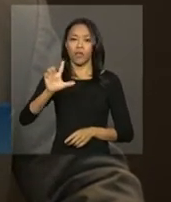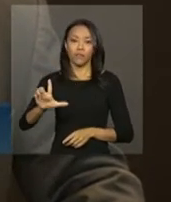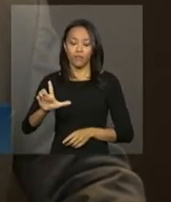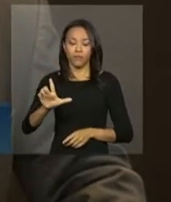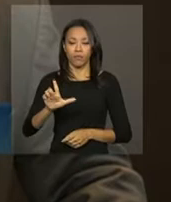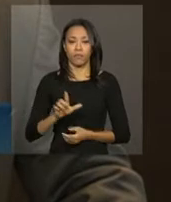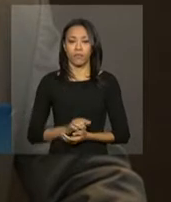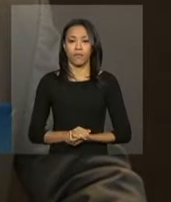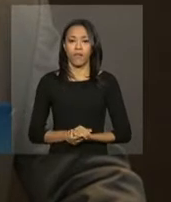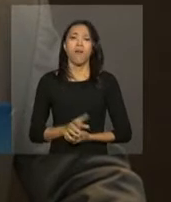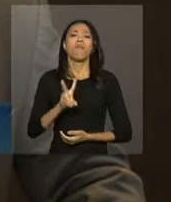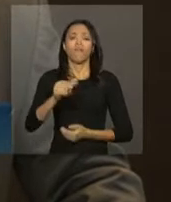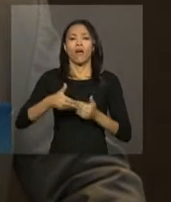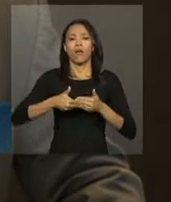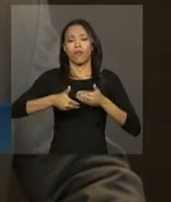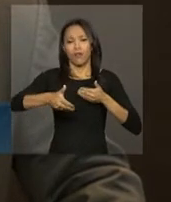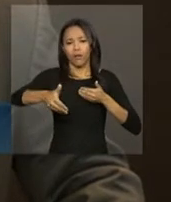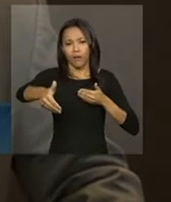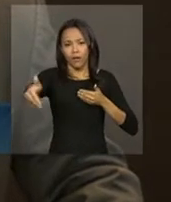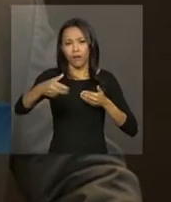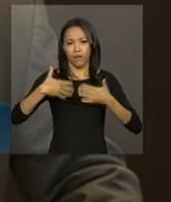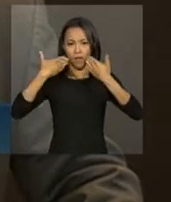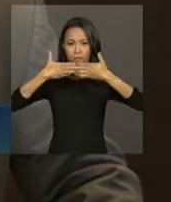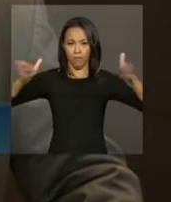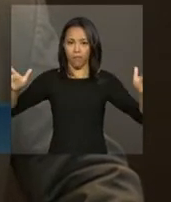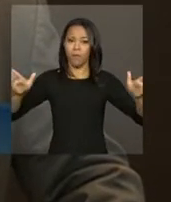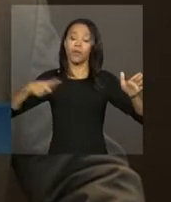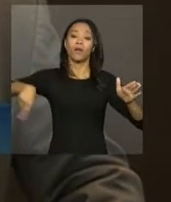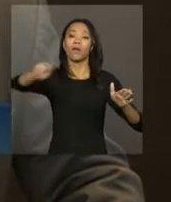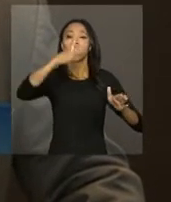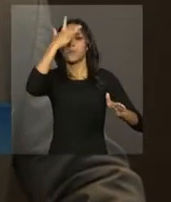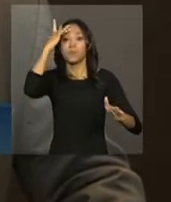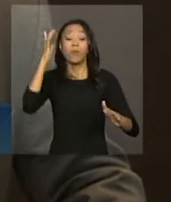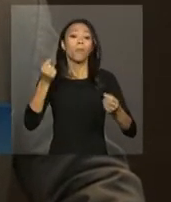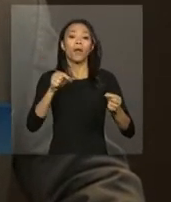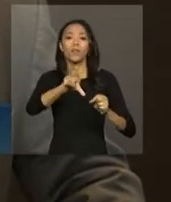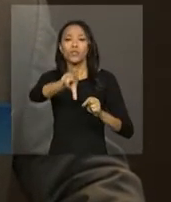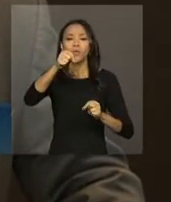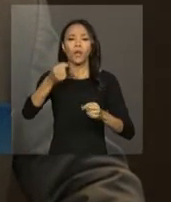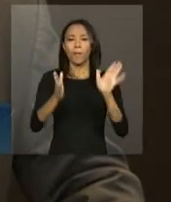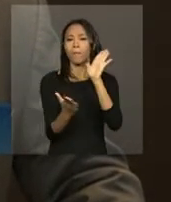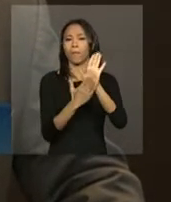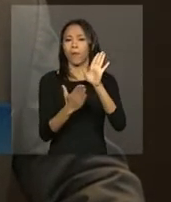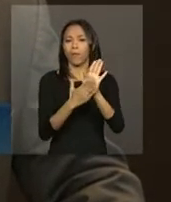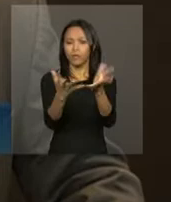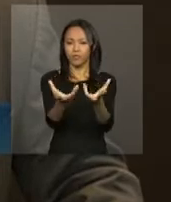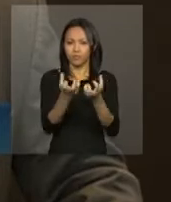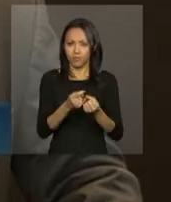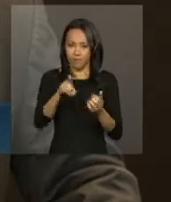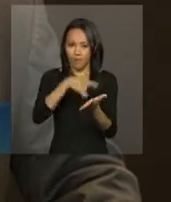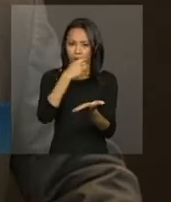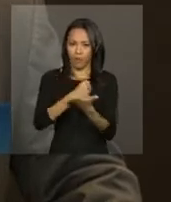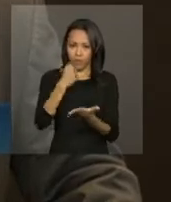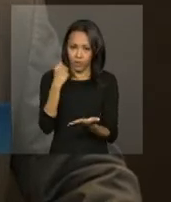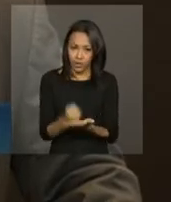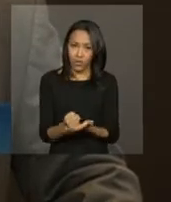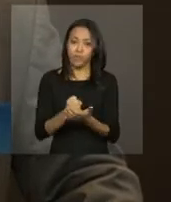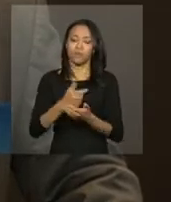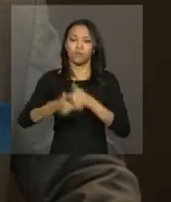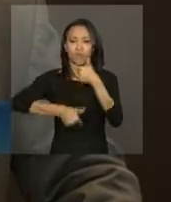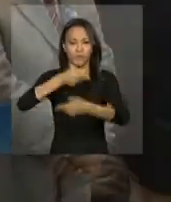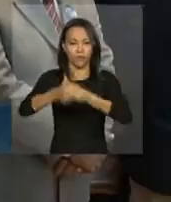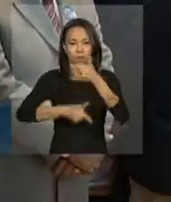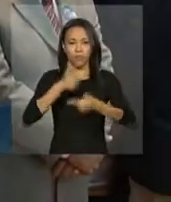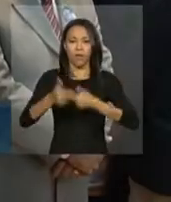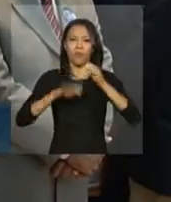anel será realizado sessão pública de leilão para selecionar a proposta para a contratação do serviço público de transmissão de